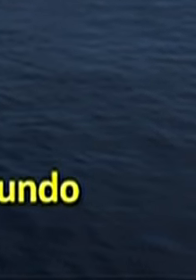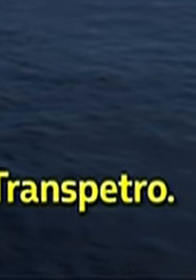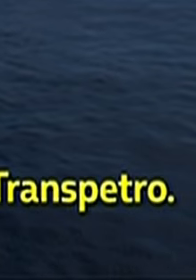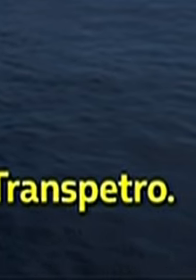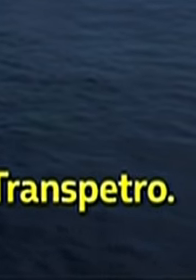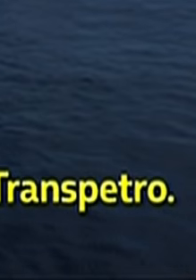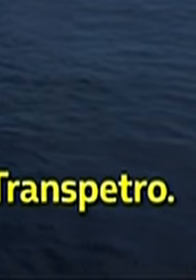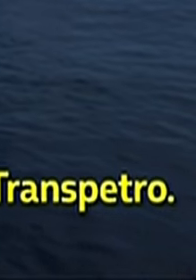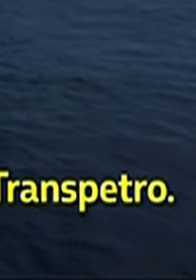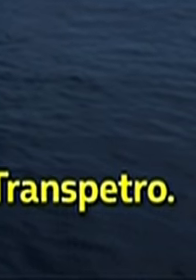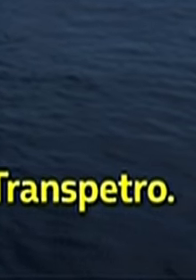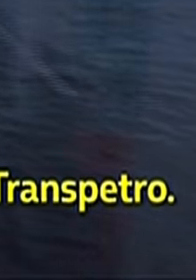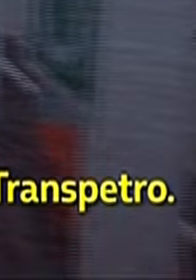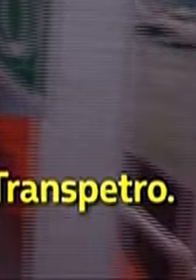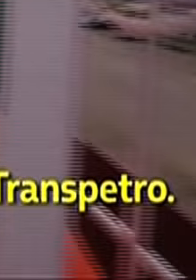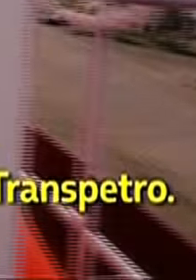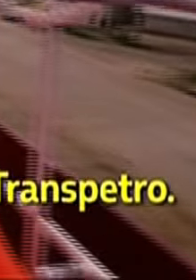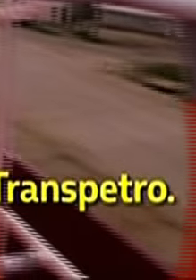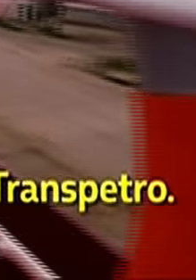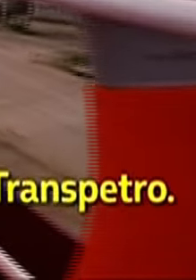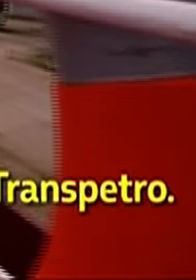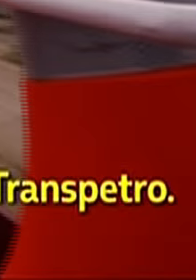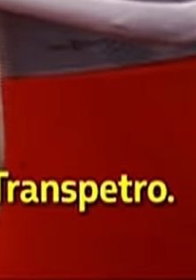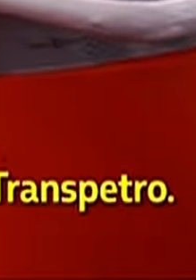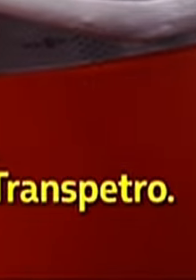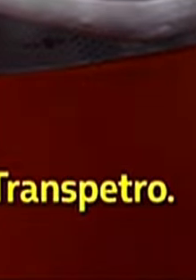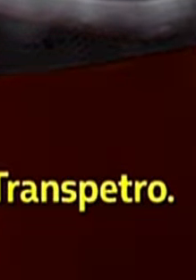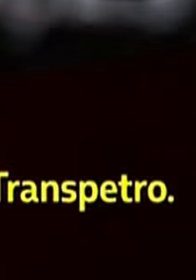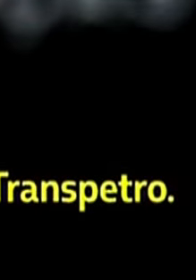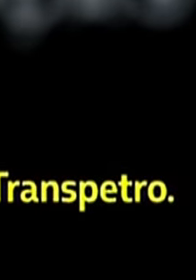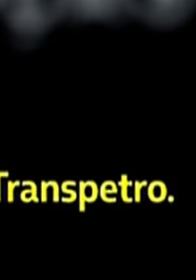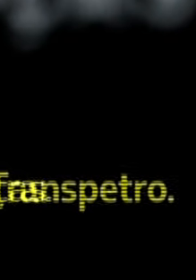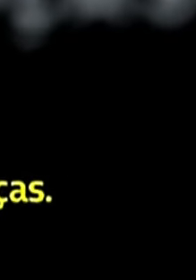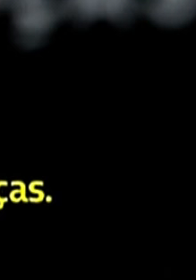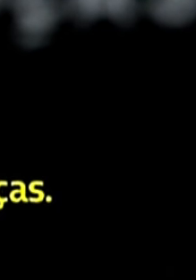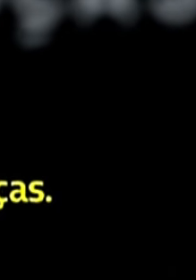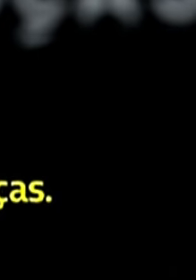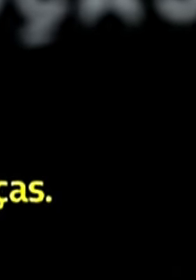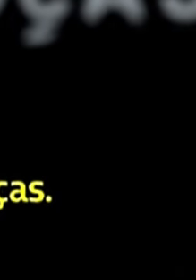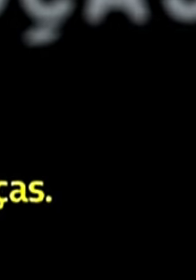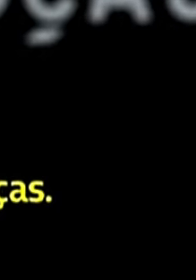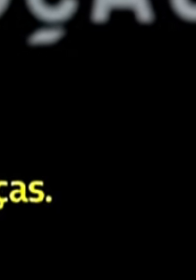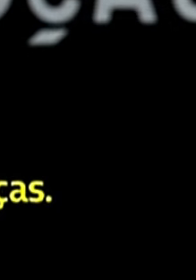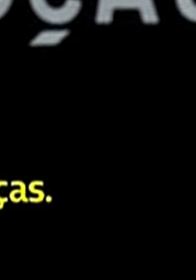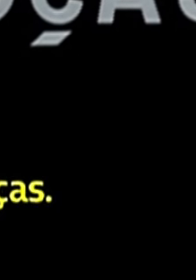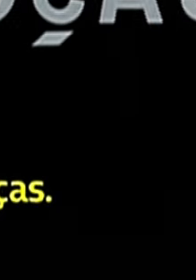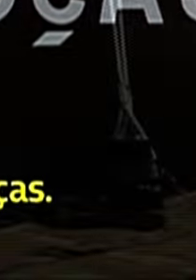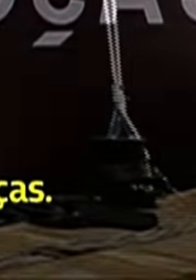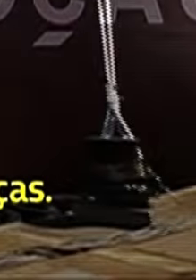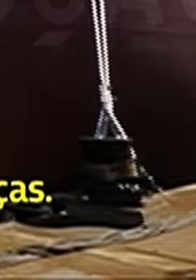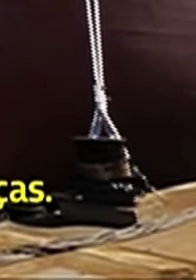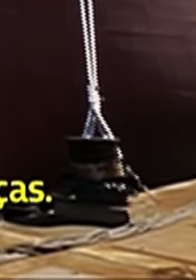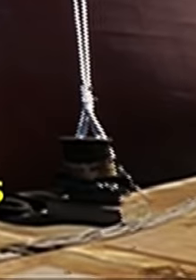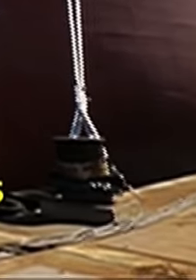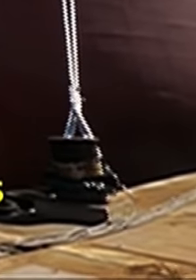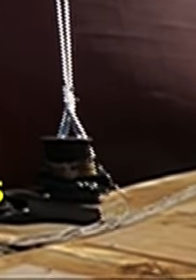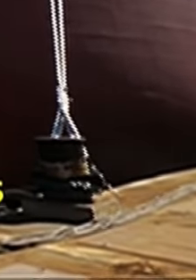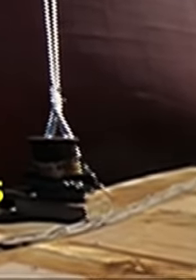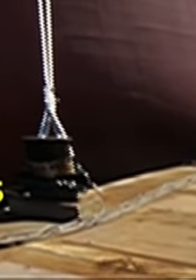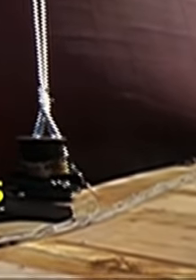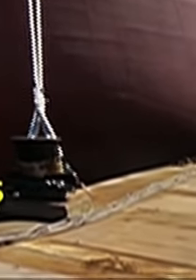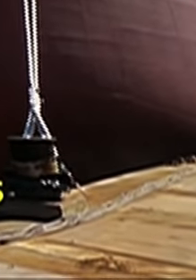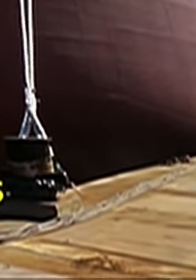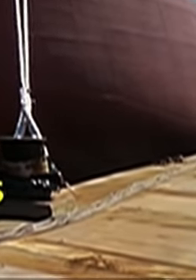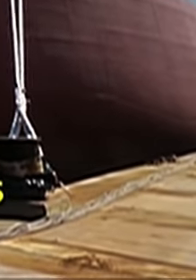mundo, dando nome ao mais novo navio da Transpetro. Siga em frente, André Rebouças, e